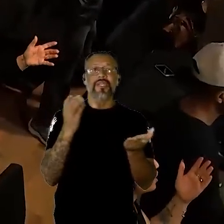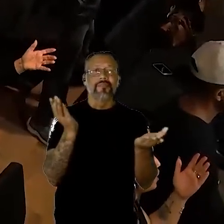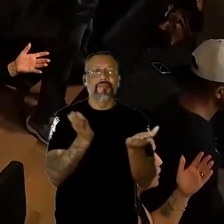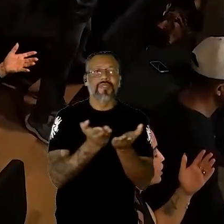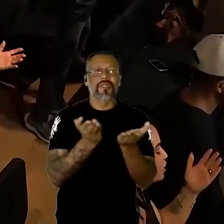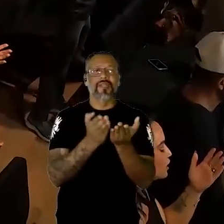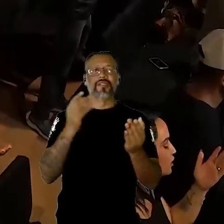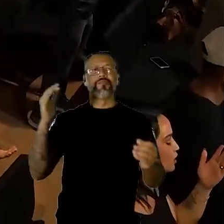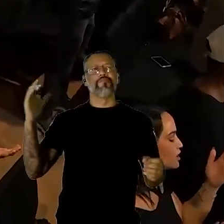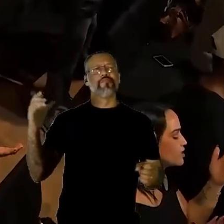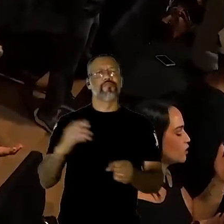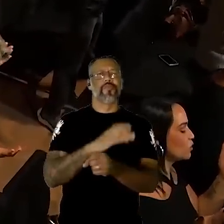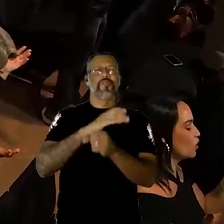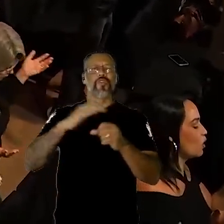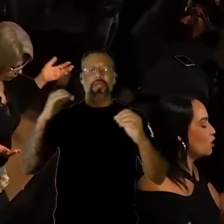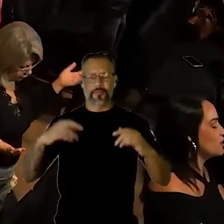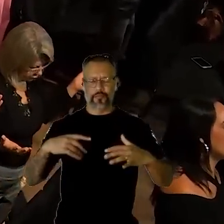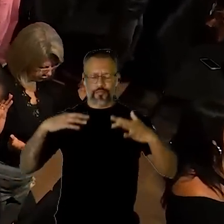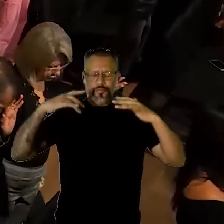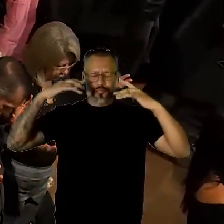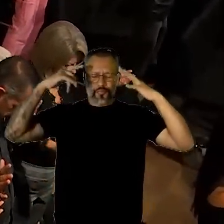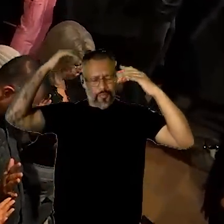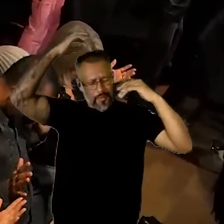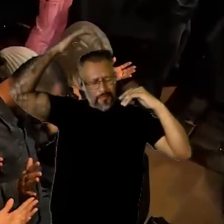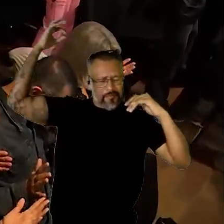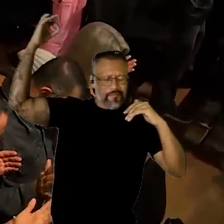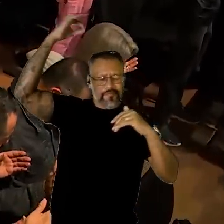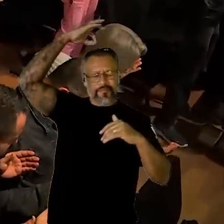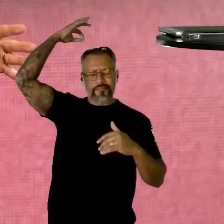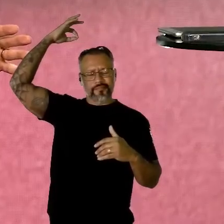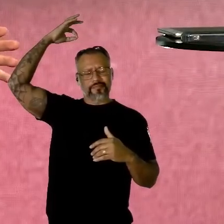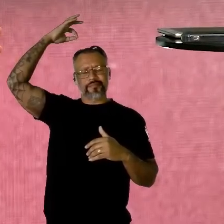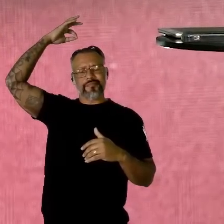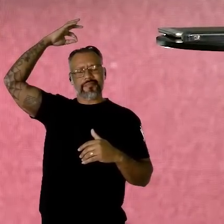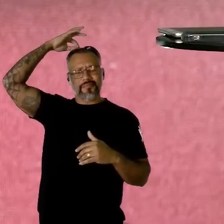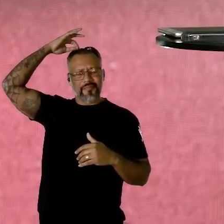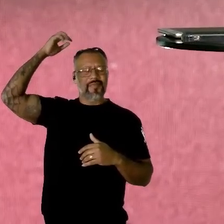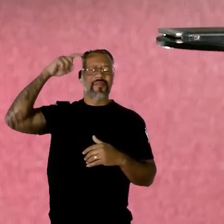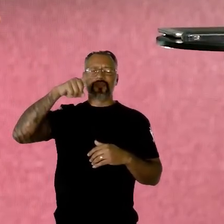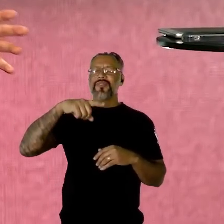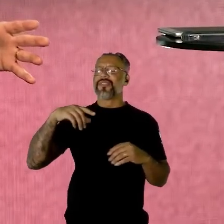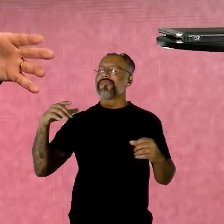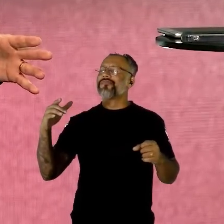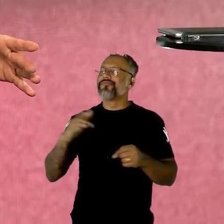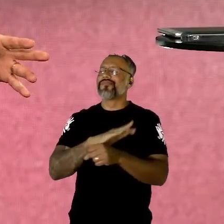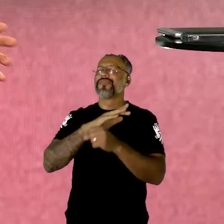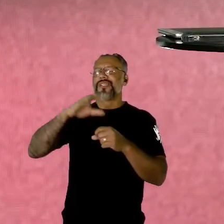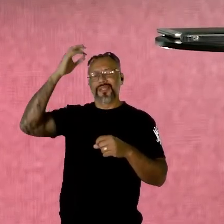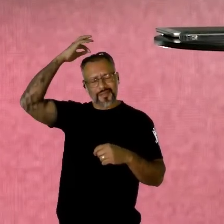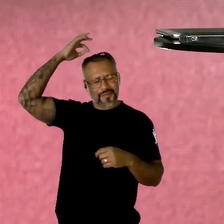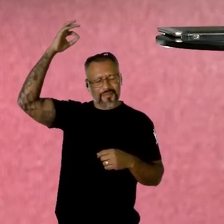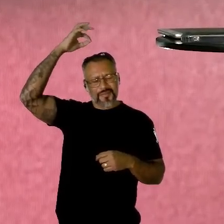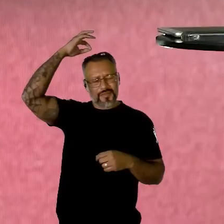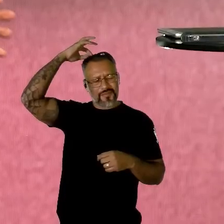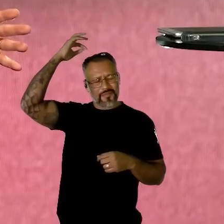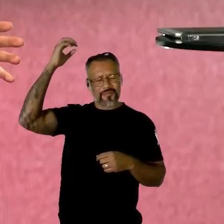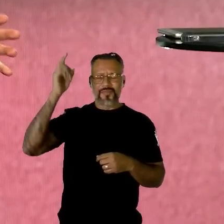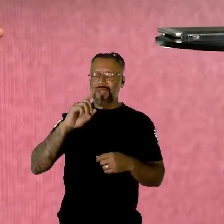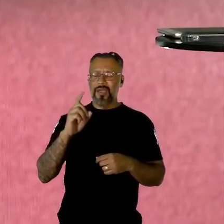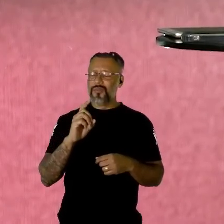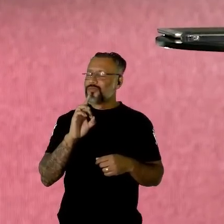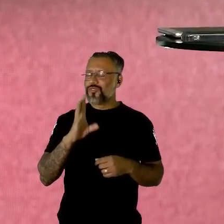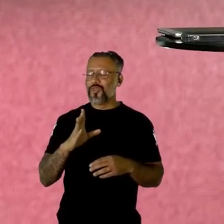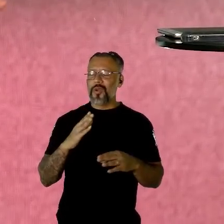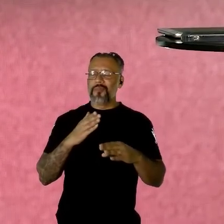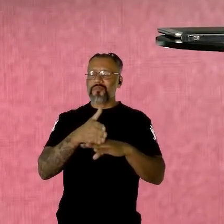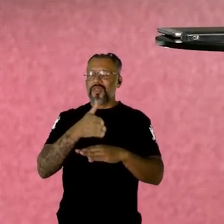cheio não é ser batizado é ser batizado cheio não é falar em línguas é falar em língua cheio não é vir para igreja é vir